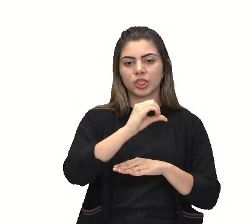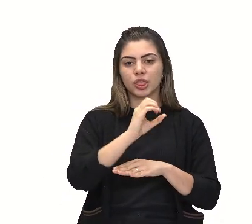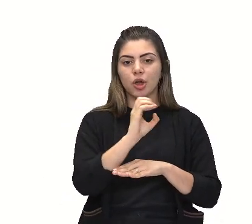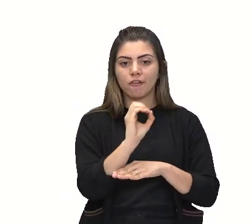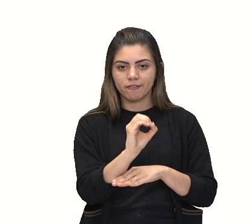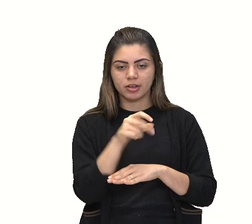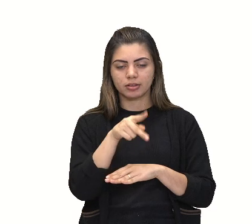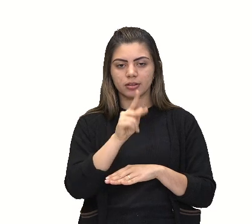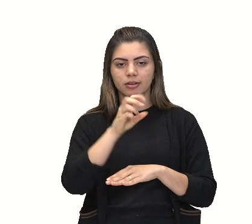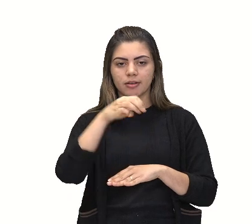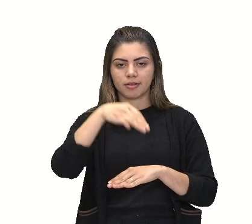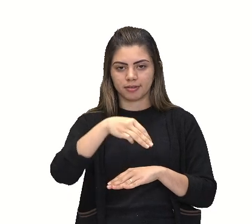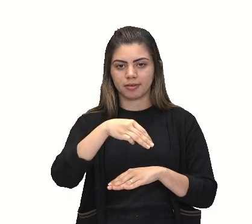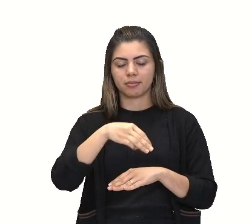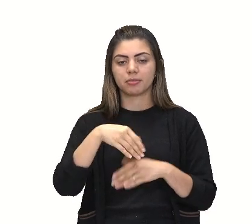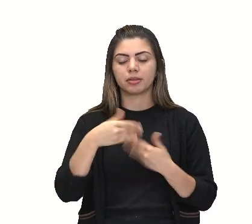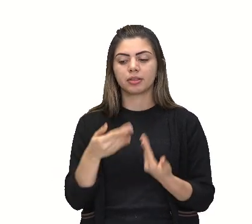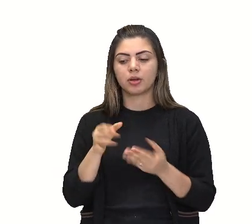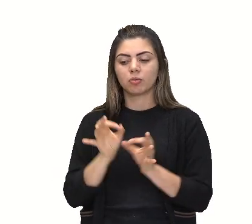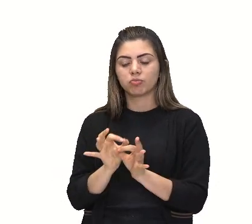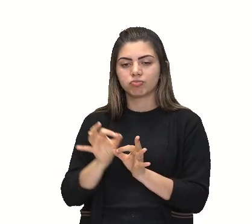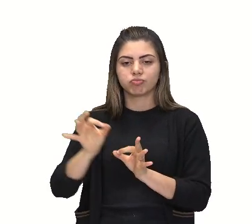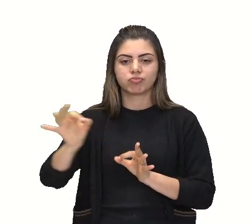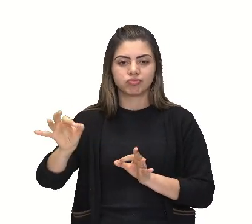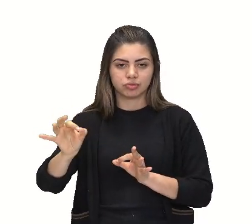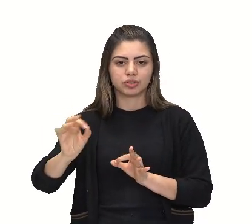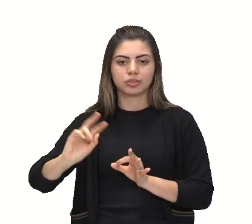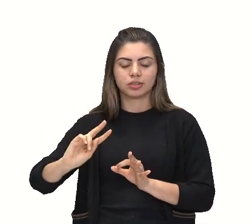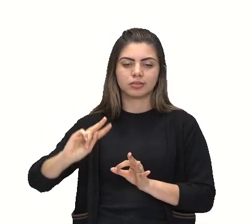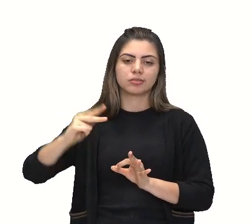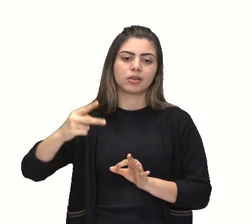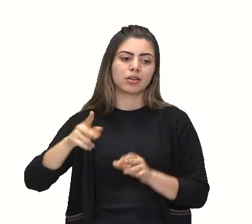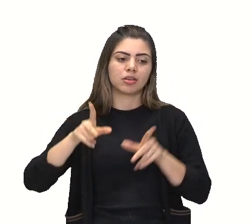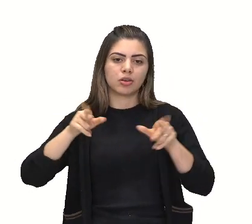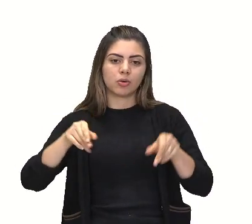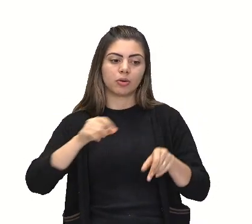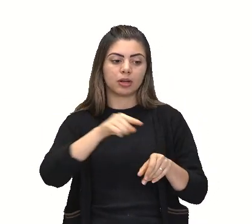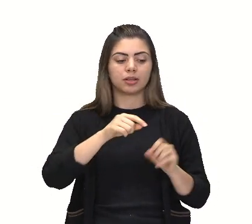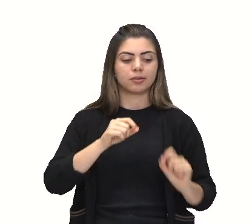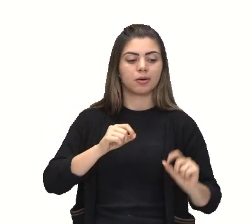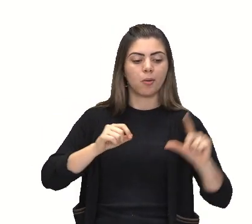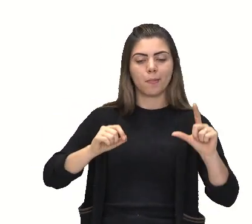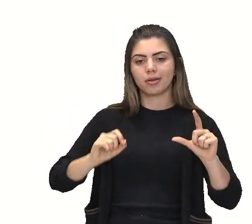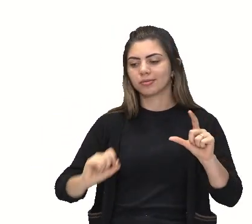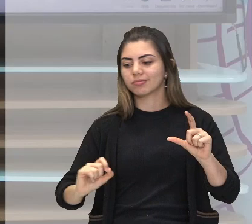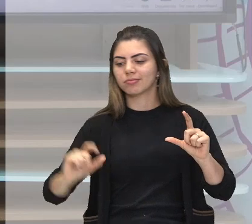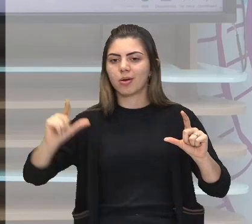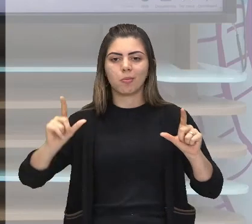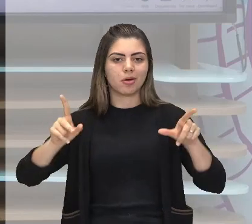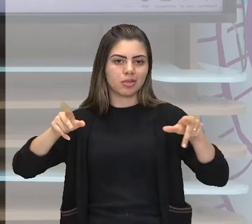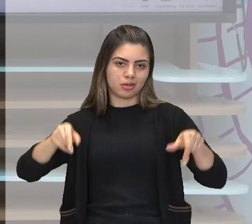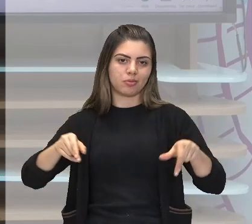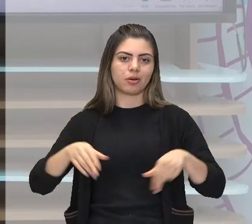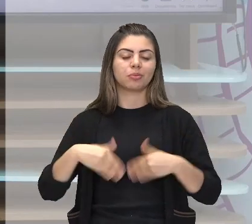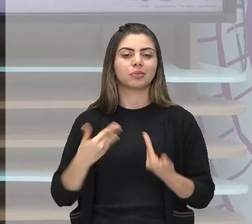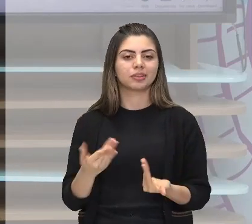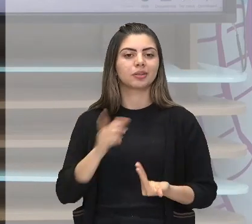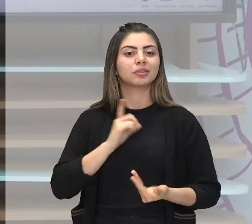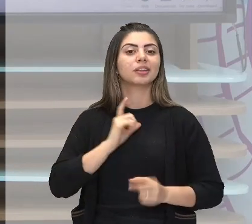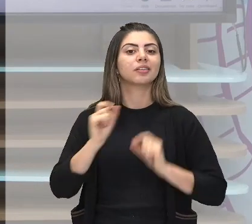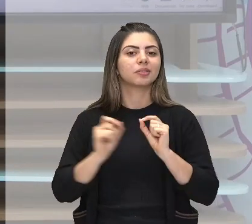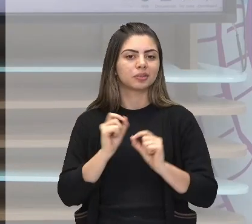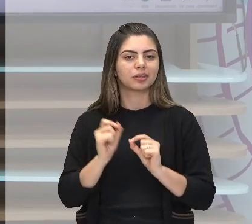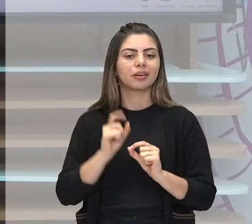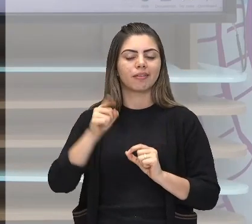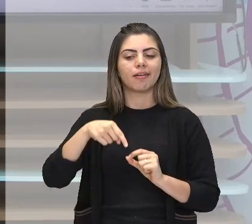aumentou a velocidade, a distância dele aumentou também. Beleza? Olha aí, houve um